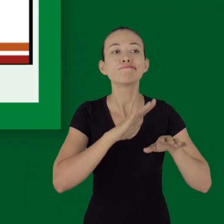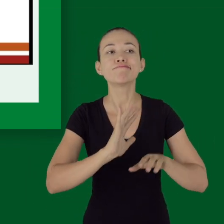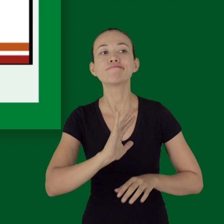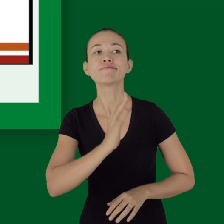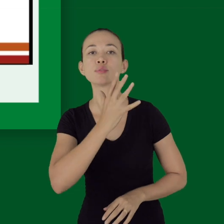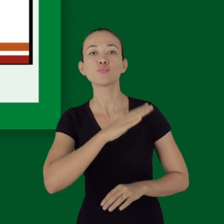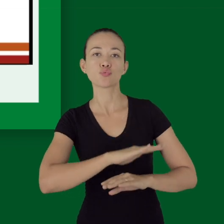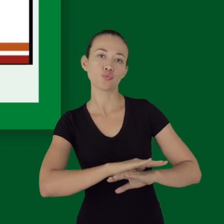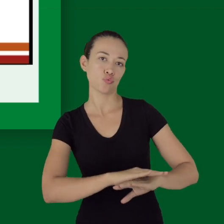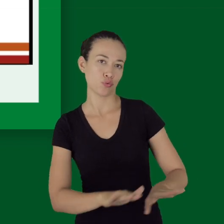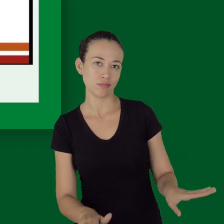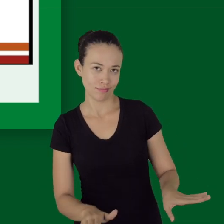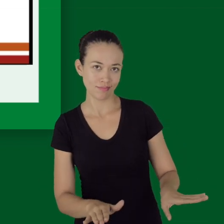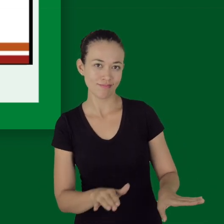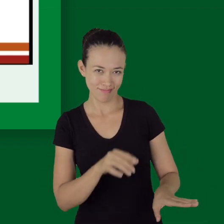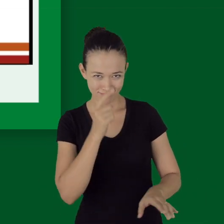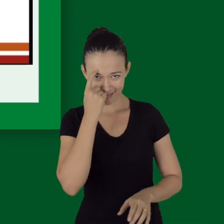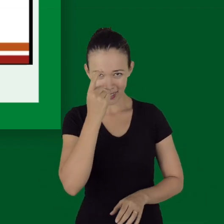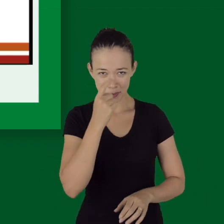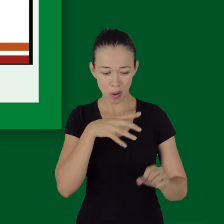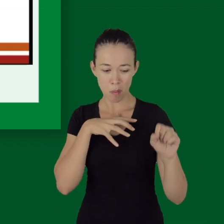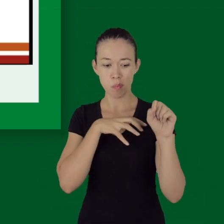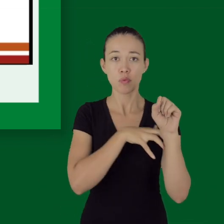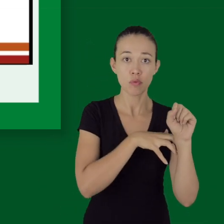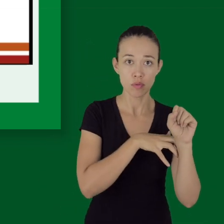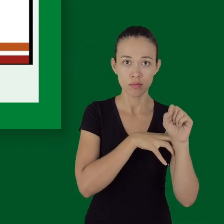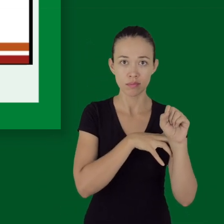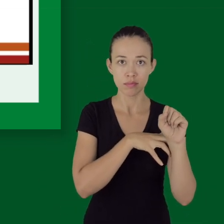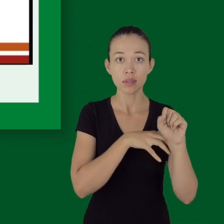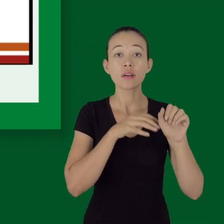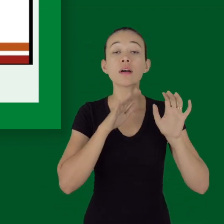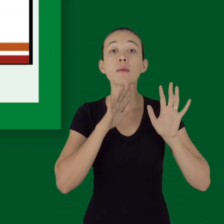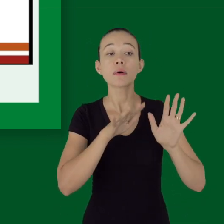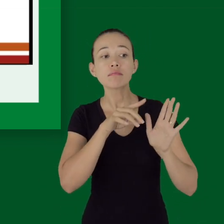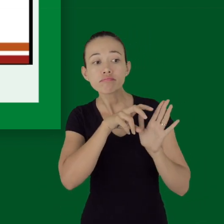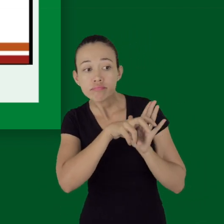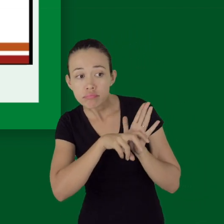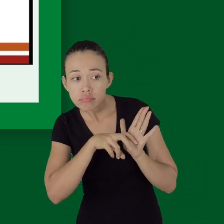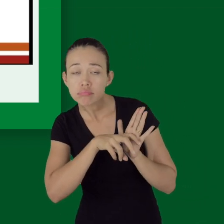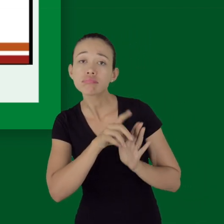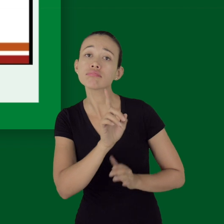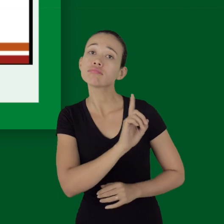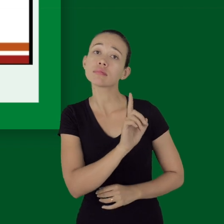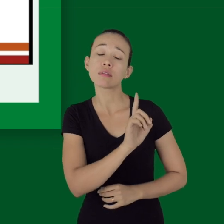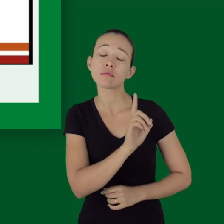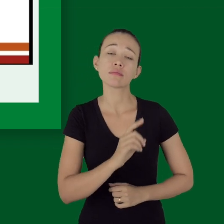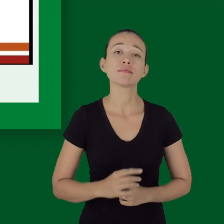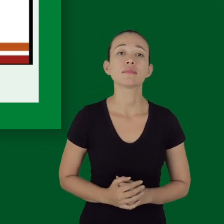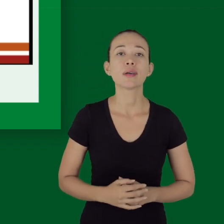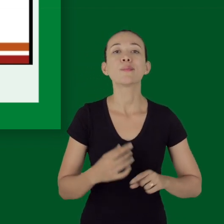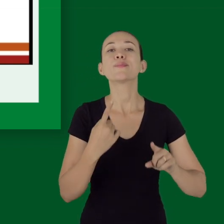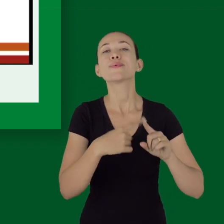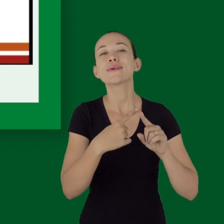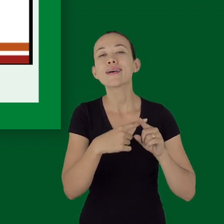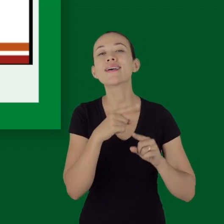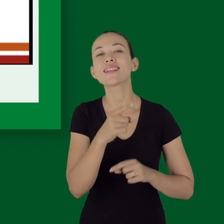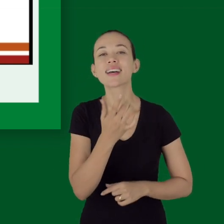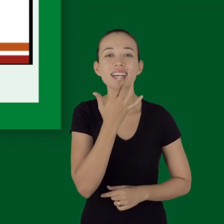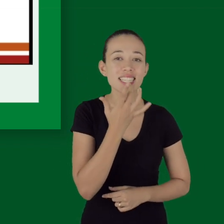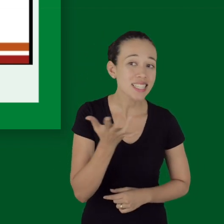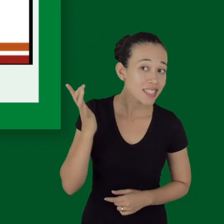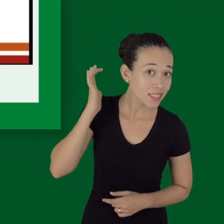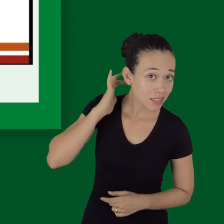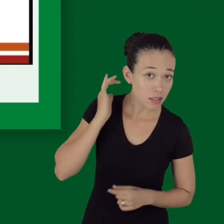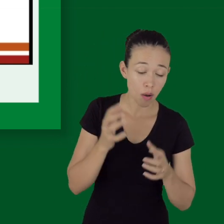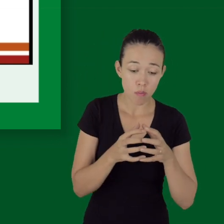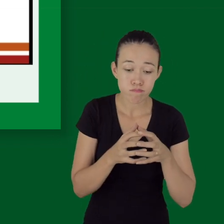essa resposta, né, dessa medula, ela se autocomprimir, ela edemaciar no canal medular e ainda não ter a